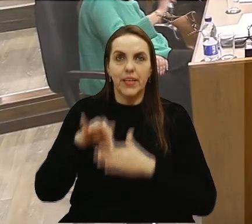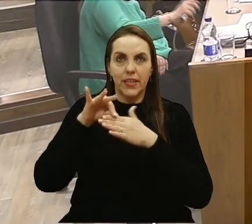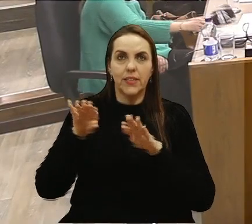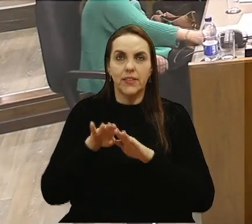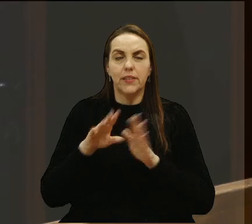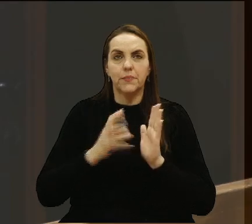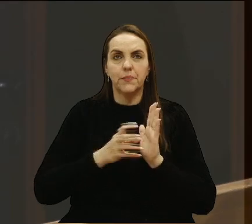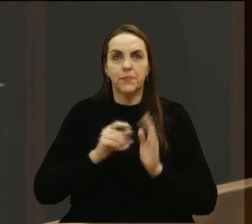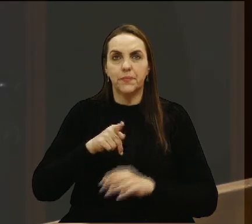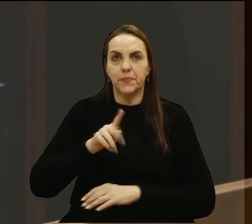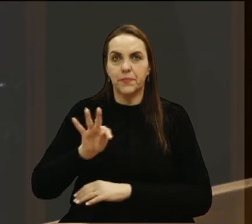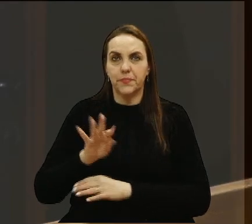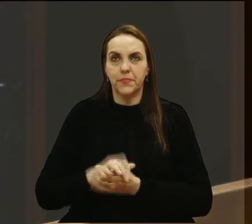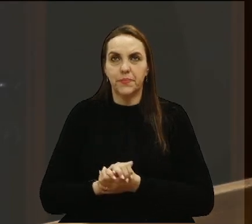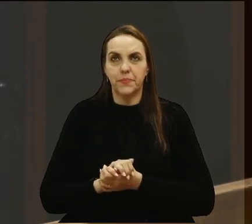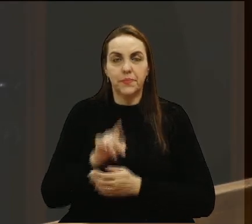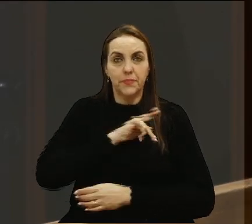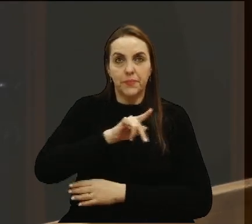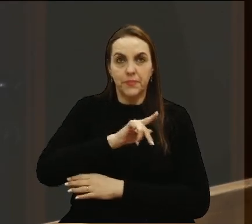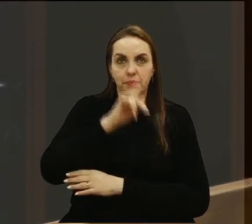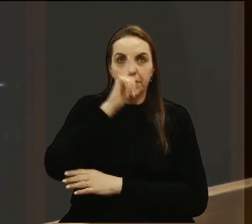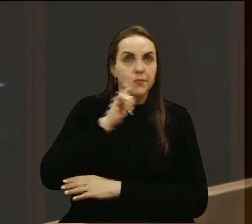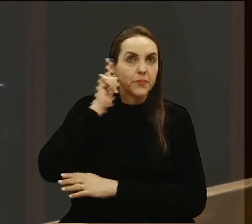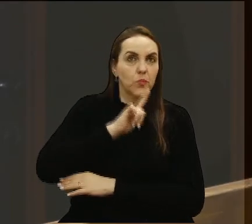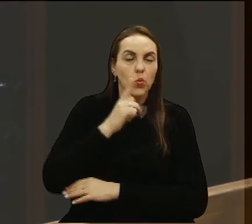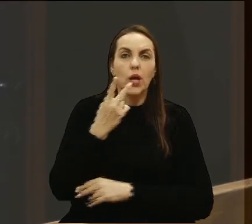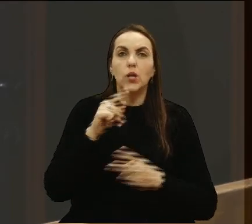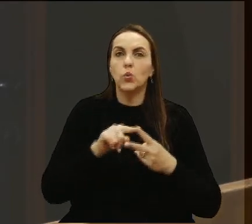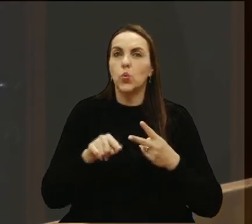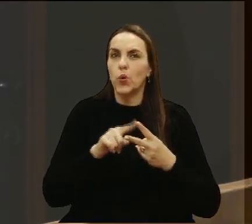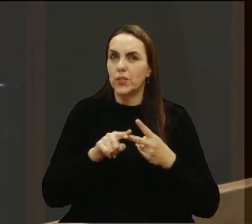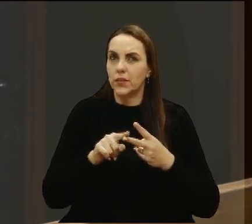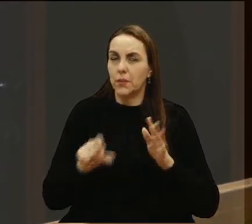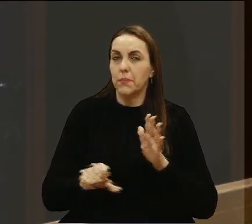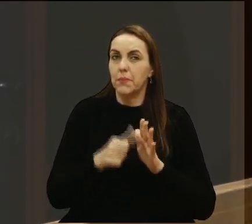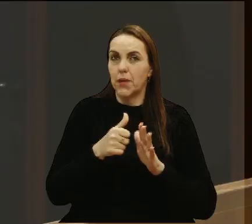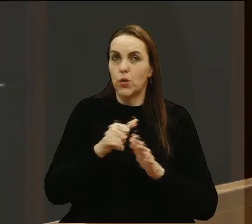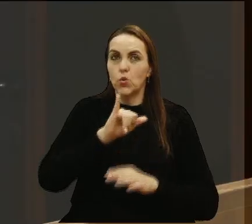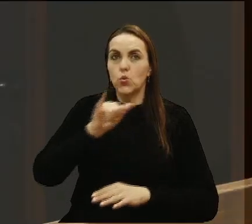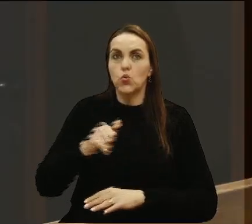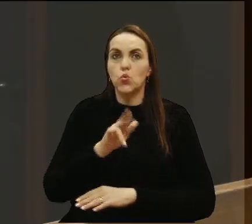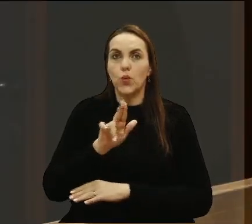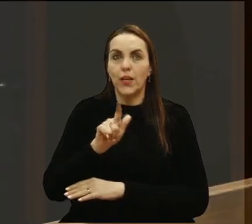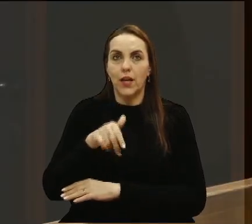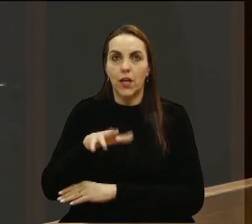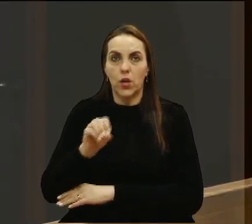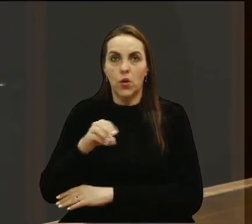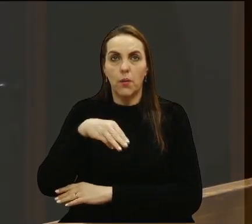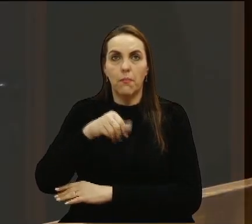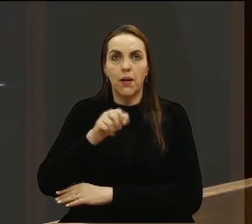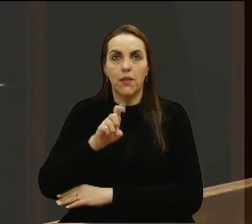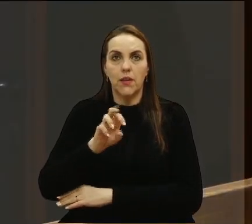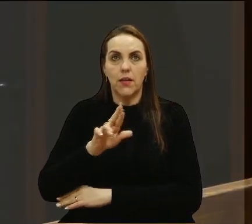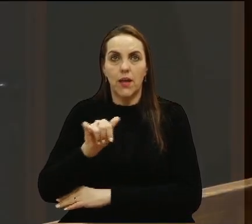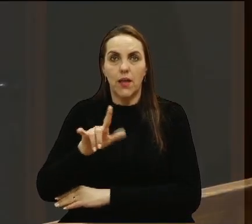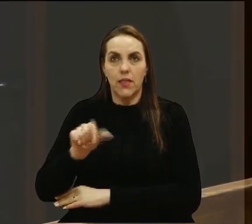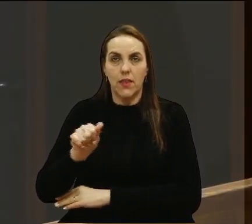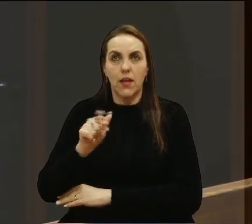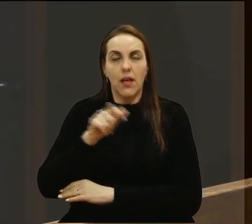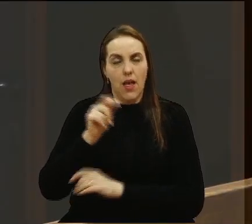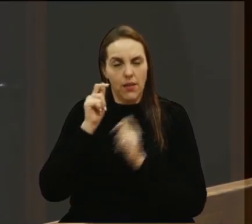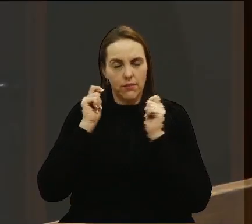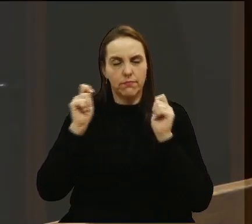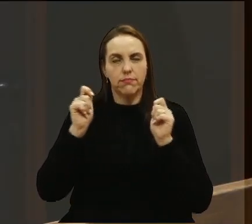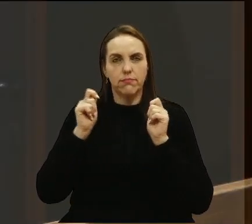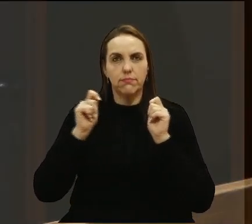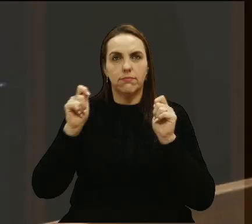E em declaração de líder, presidente do Lucas, 2 coisas. Primeiro, Juliano Madeirada foi um dos grandes cantores da nossa campanha, e ele falava